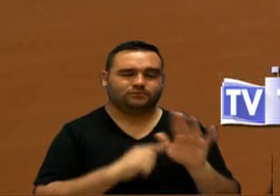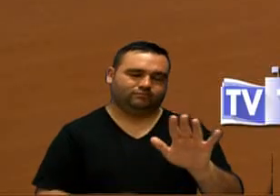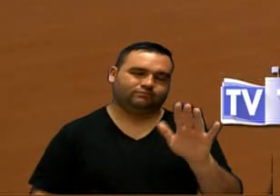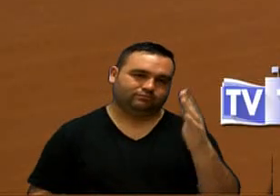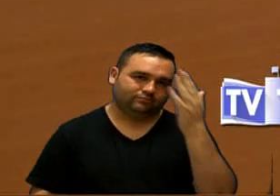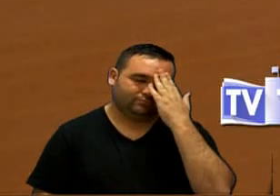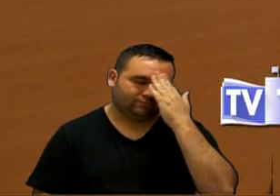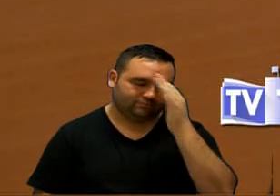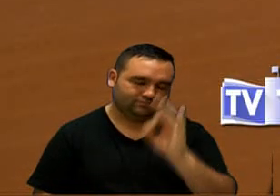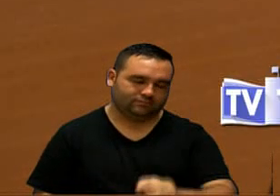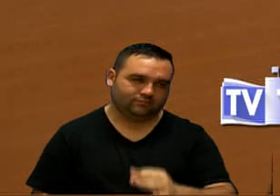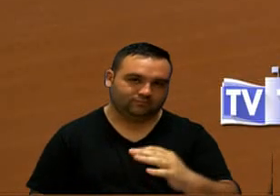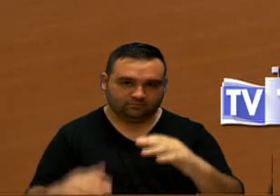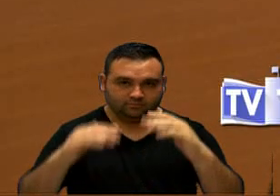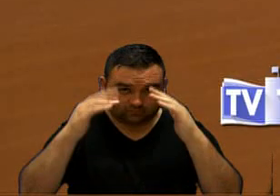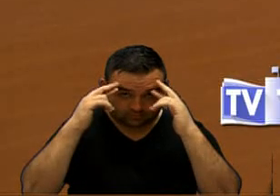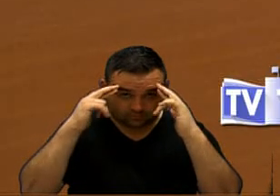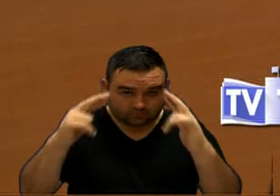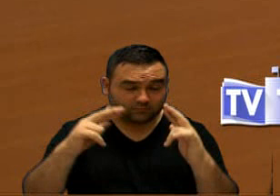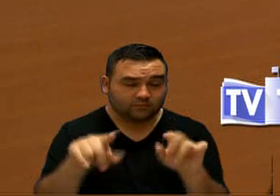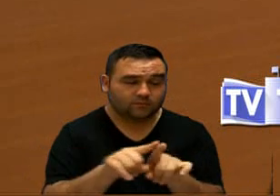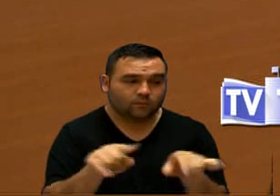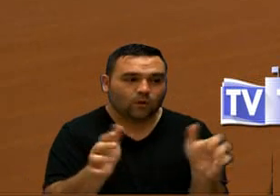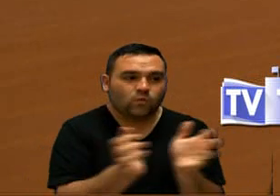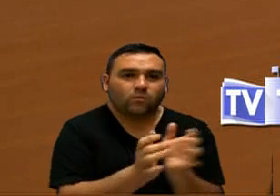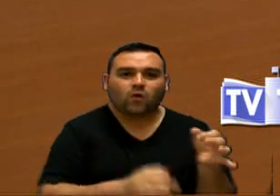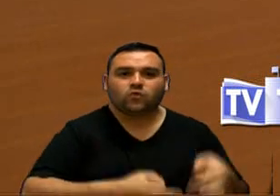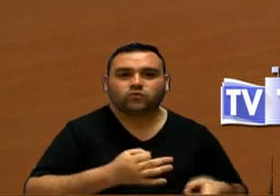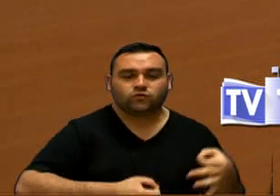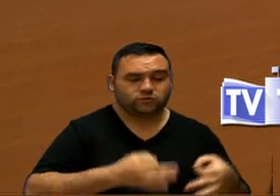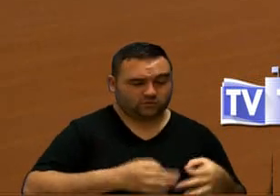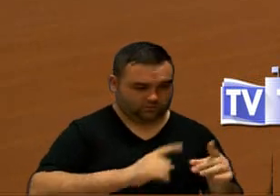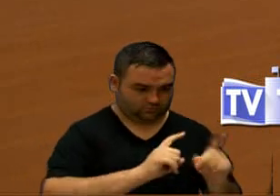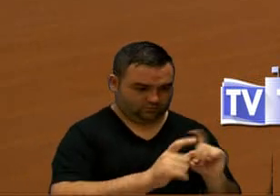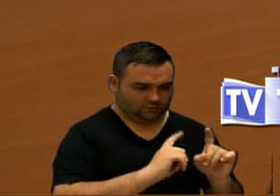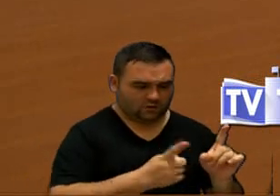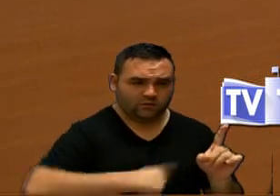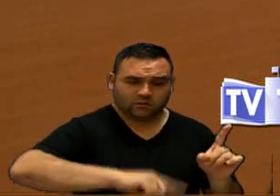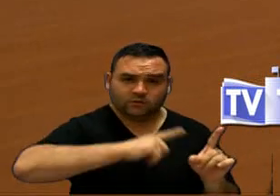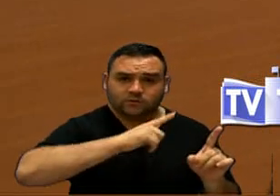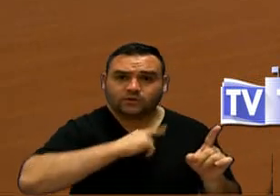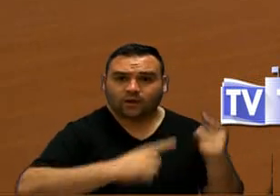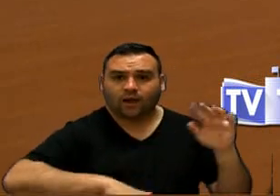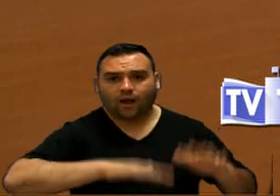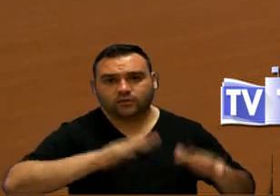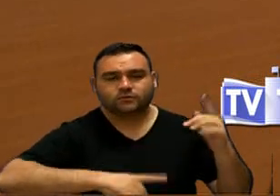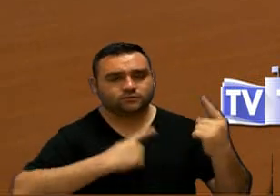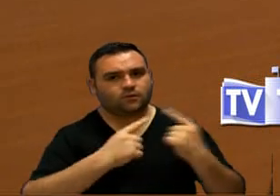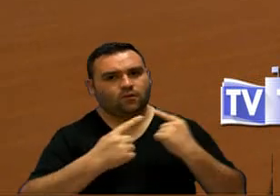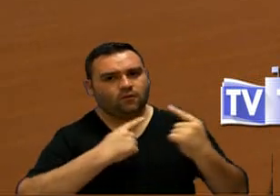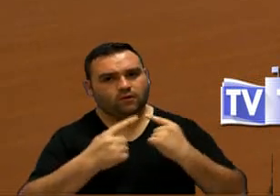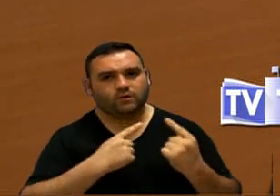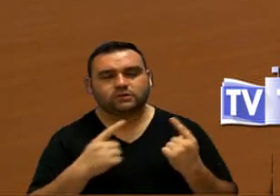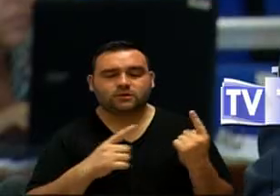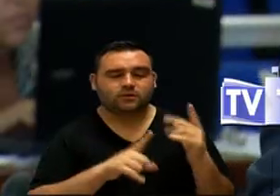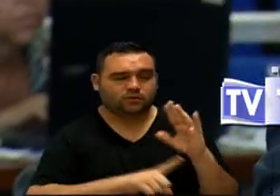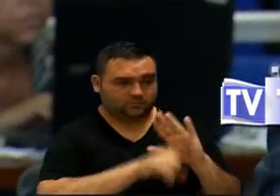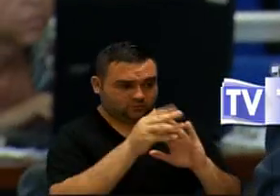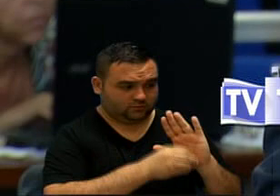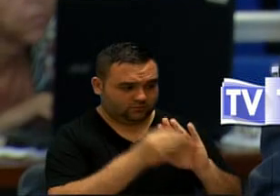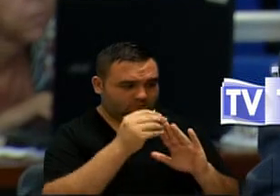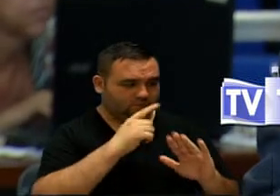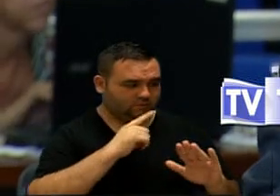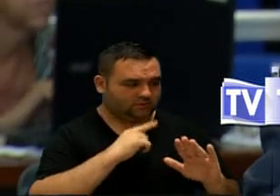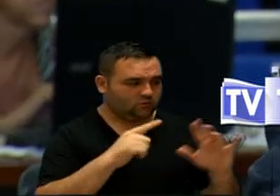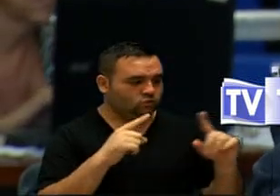Vossa Excelência, pois não. Inclusive na Comissão de Justiça, a gente tem debatido algumas vezes nesse sentido. A emenda, Vossa